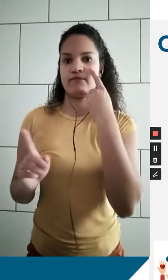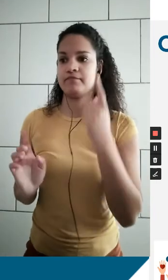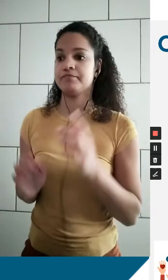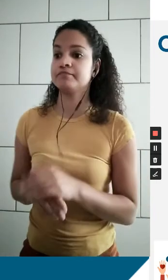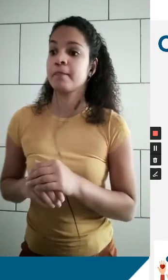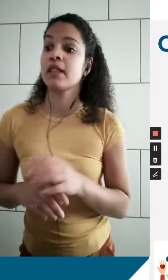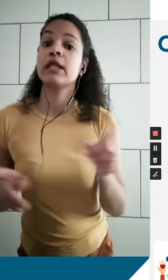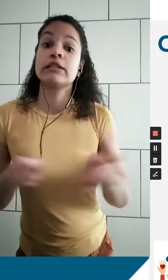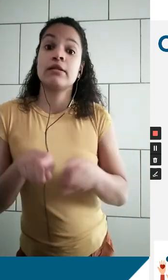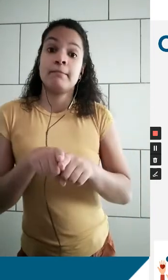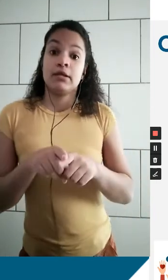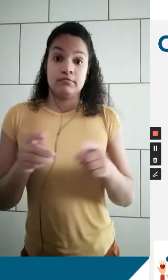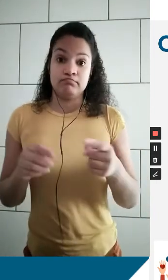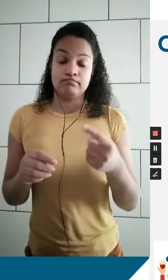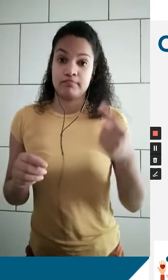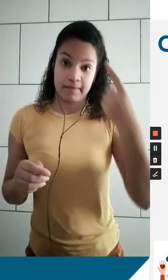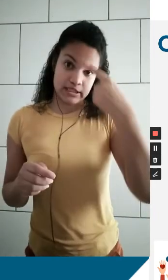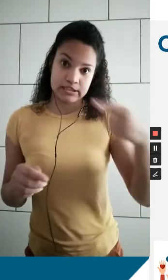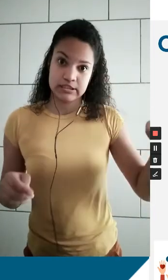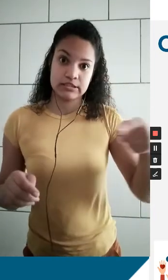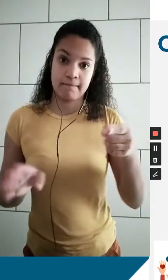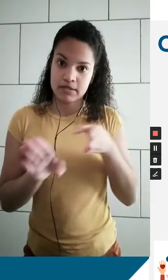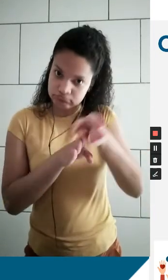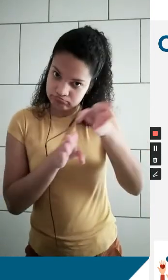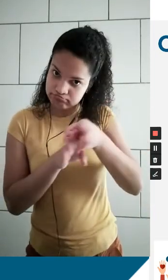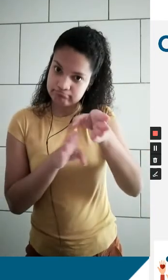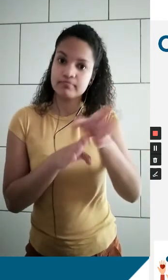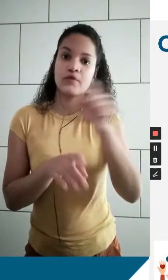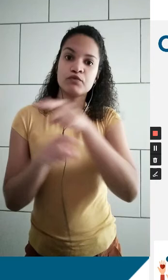vocês, como sempre, a leitura do capítulo 21,